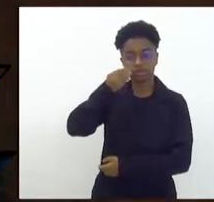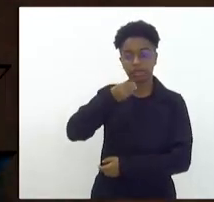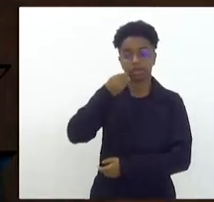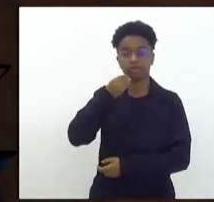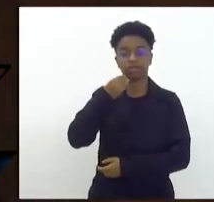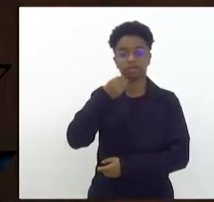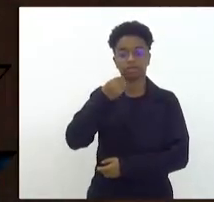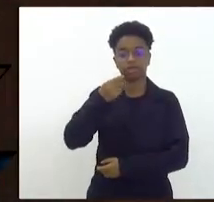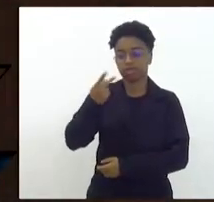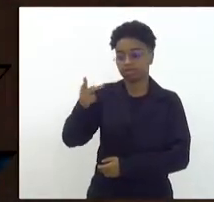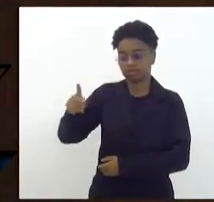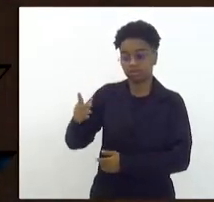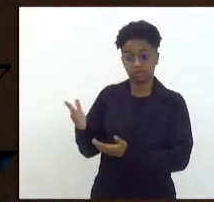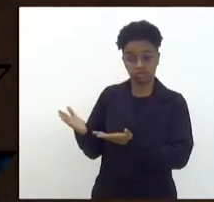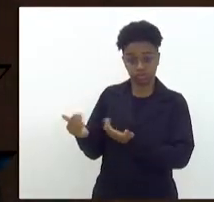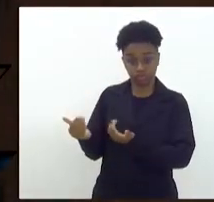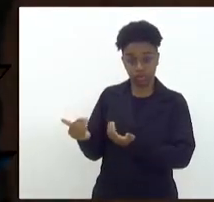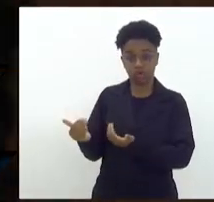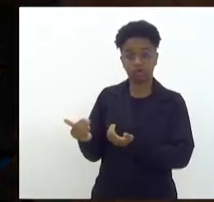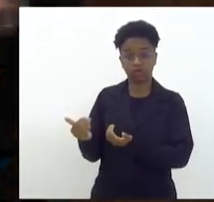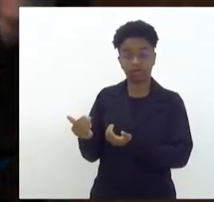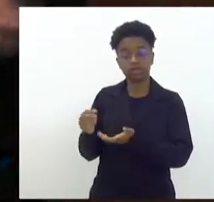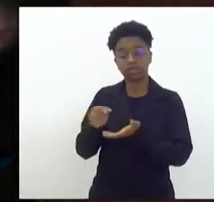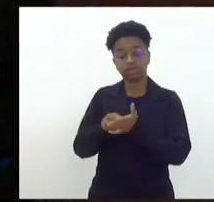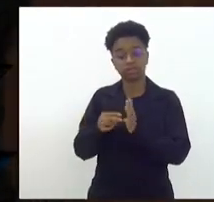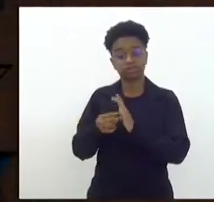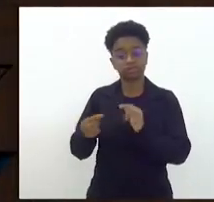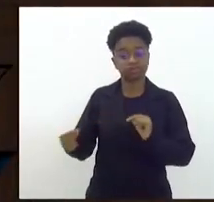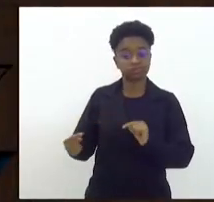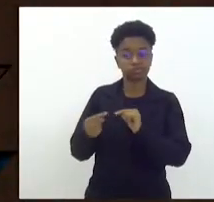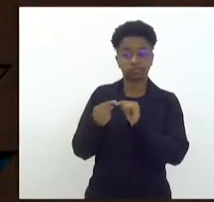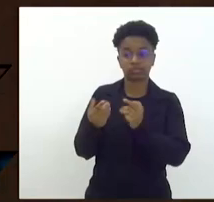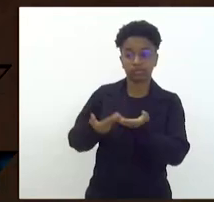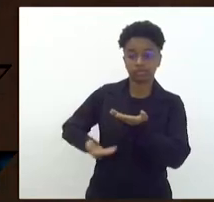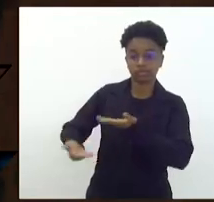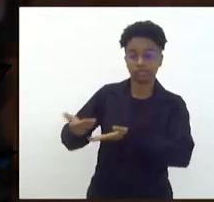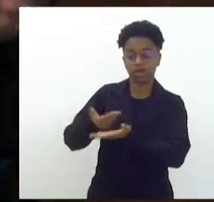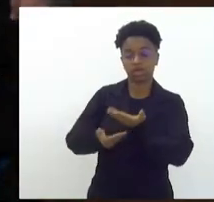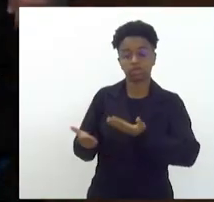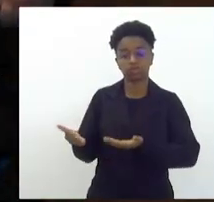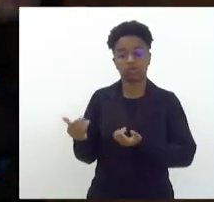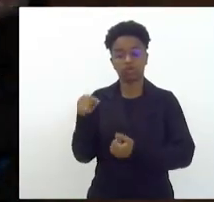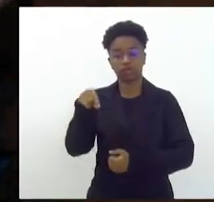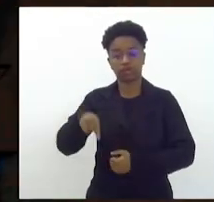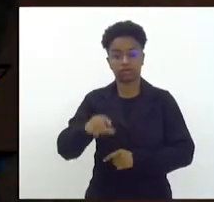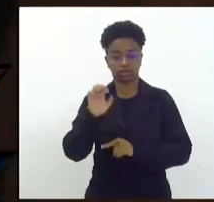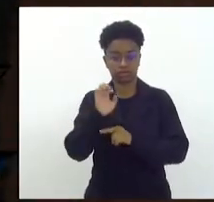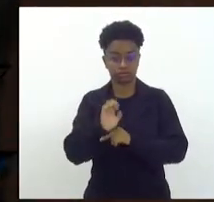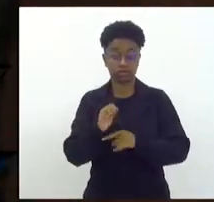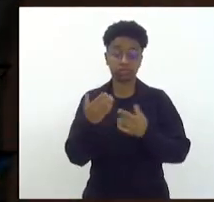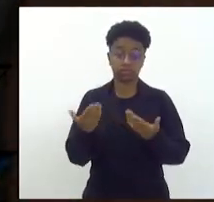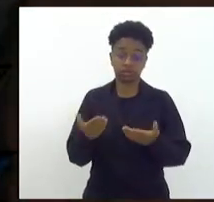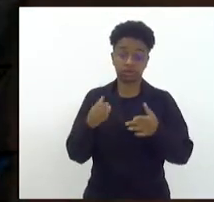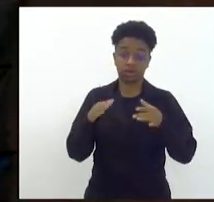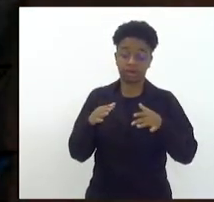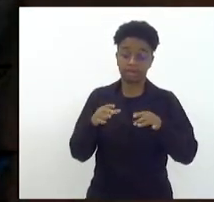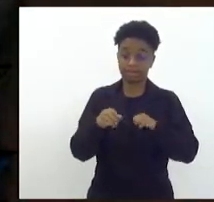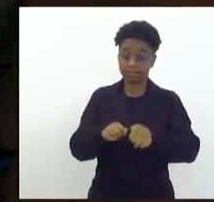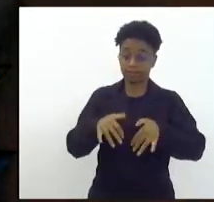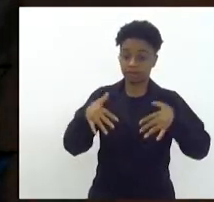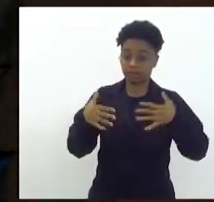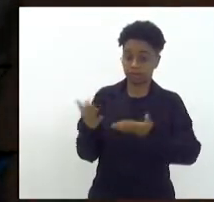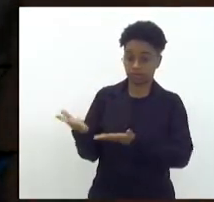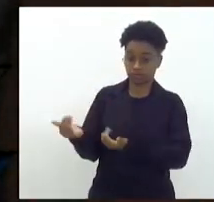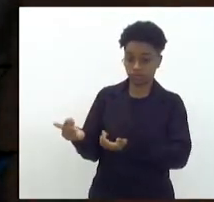juvenil seja a nossa escuta e diálogo com a juventude do Estado bom o Parlamento juvenil é um dos projetos